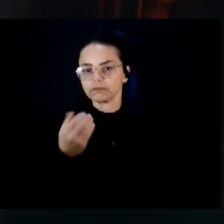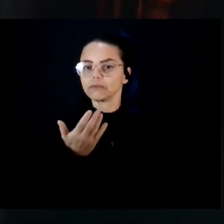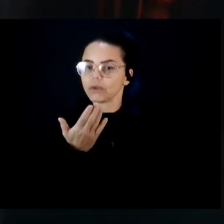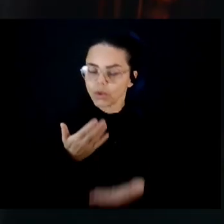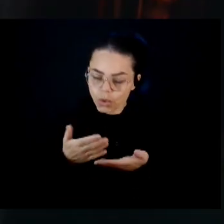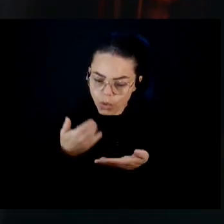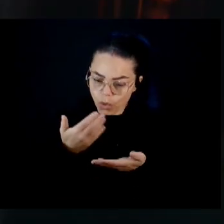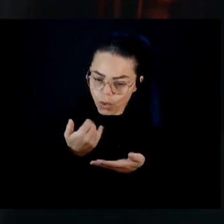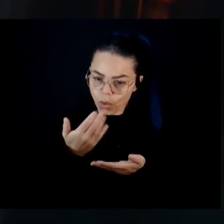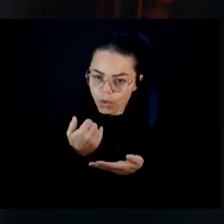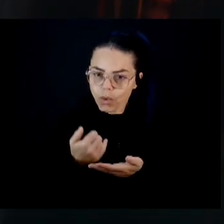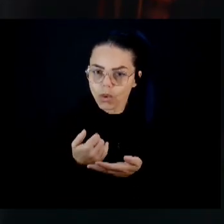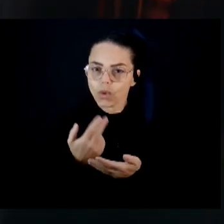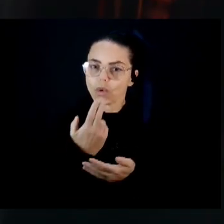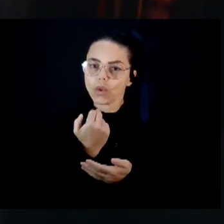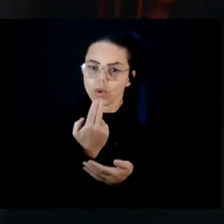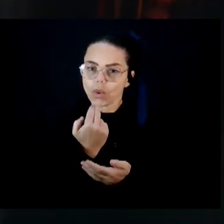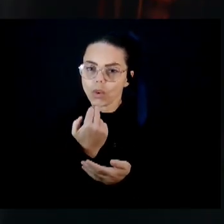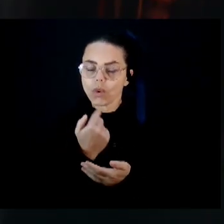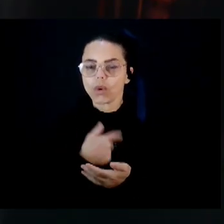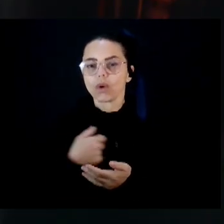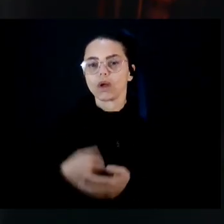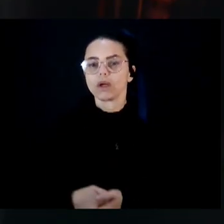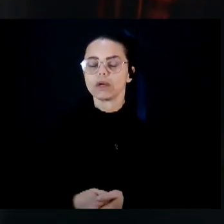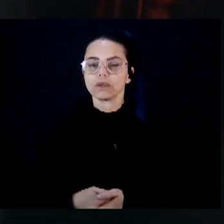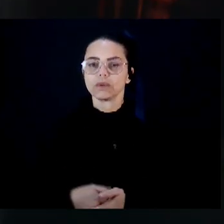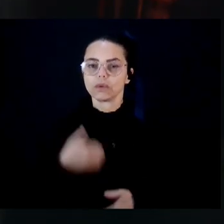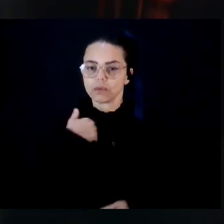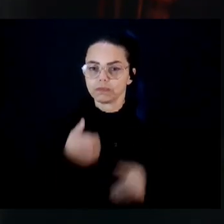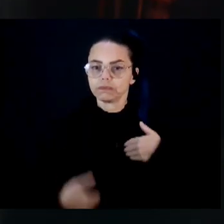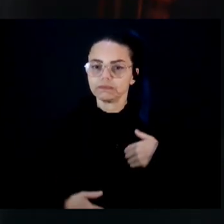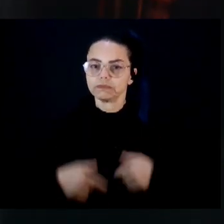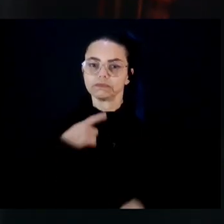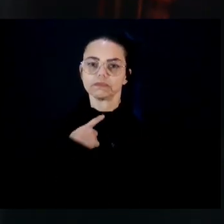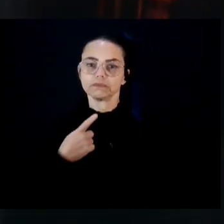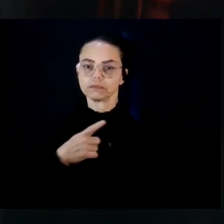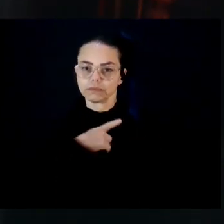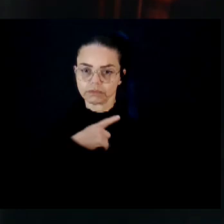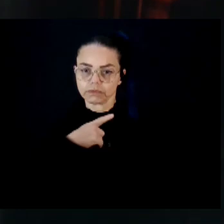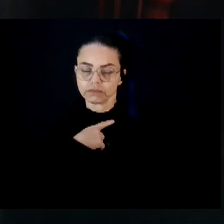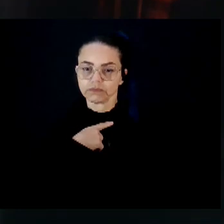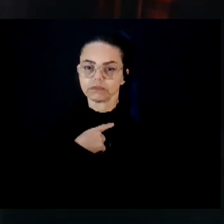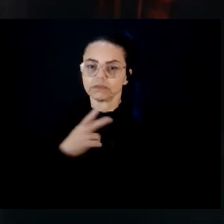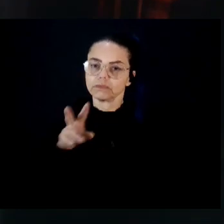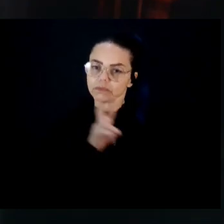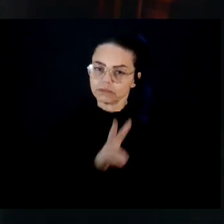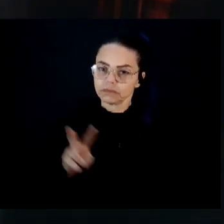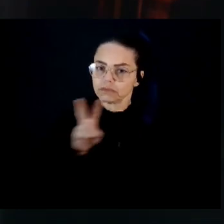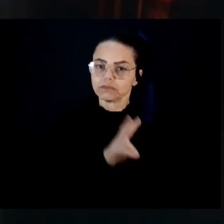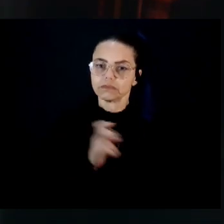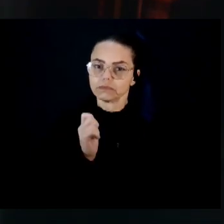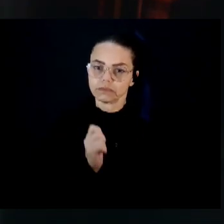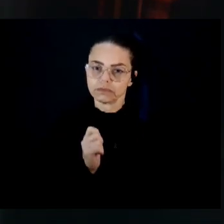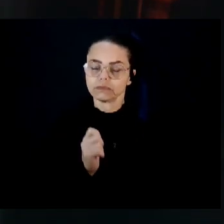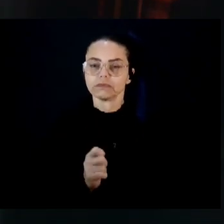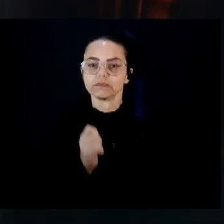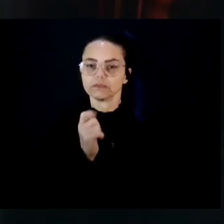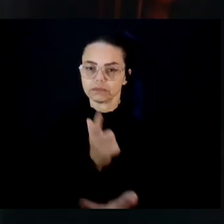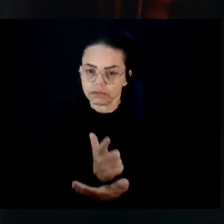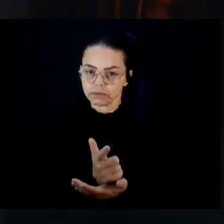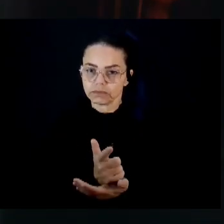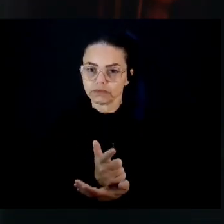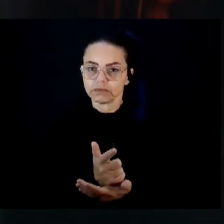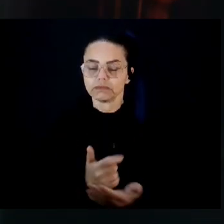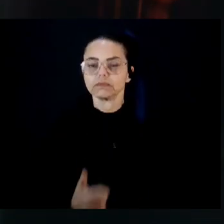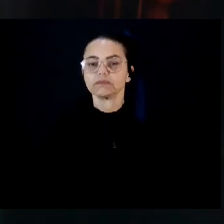estamos nutrindo o nosso corpo, né? E a gente encontra vitaminas que a gente compra lá no lugar que tem